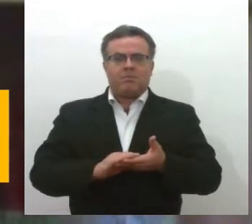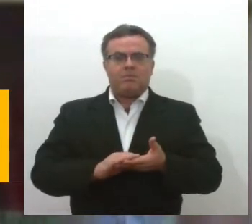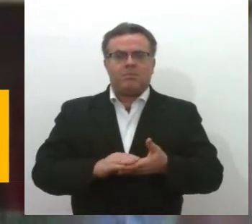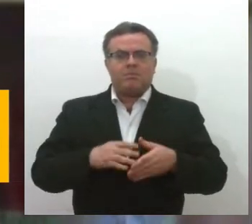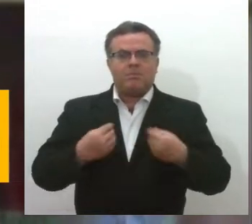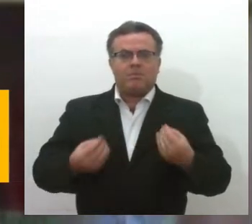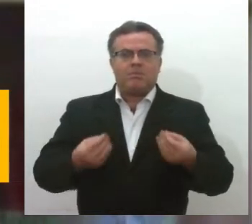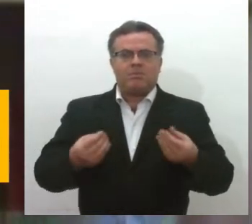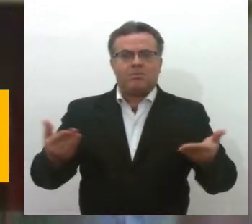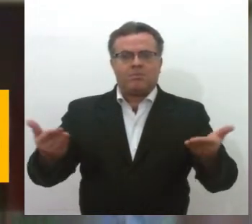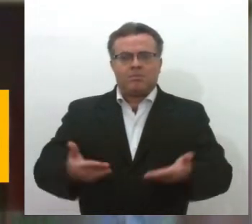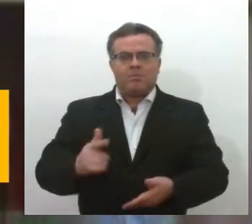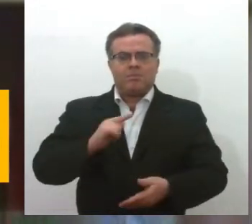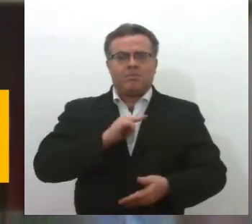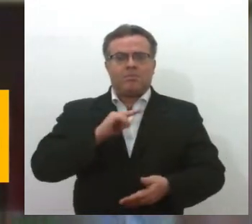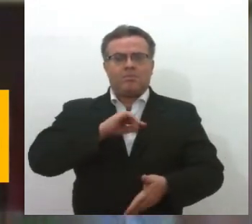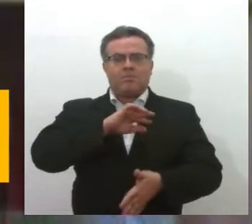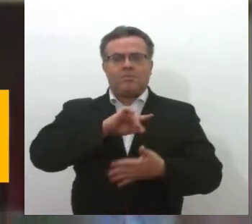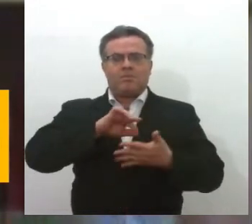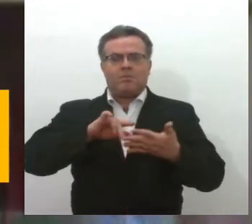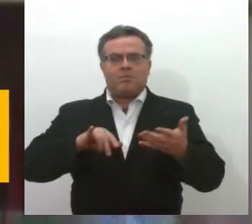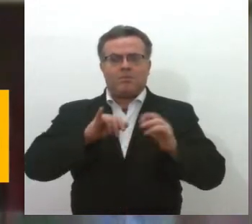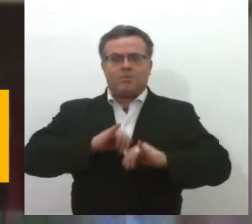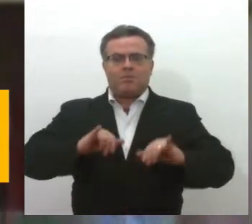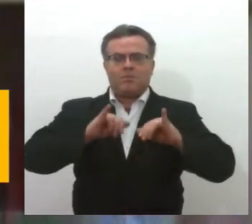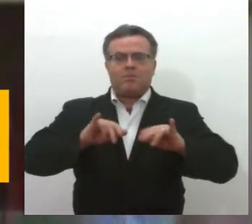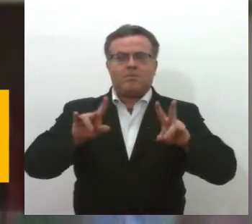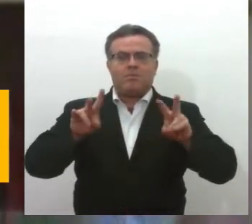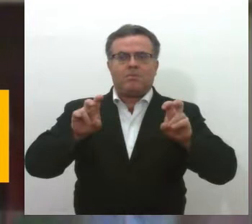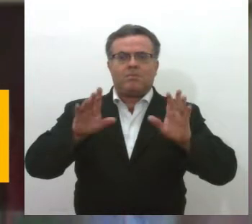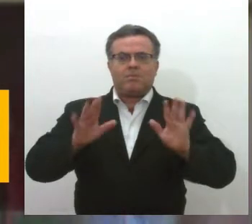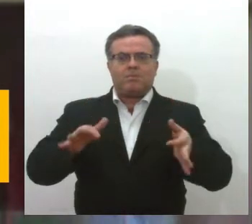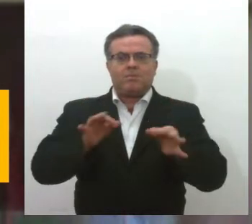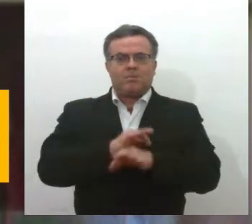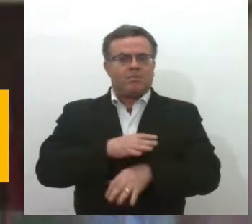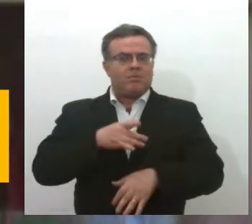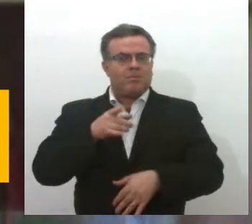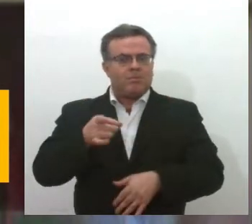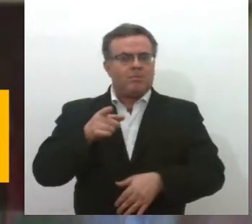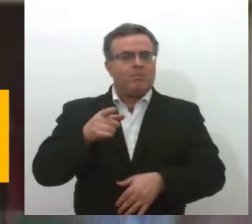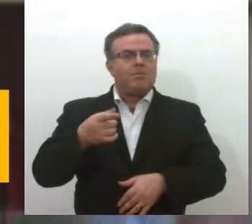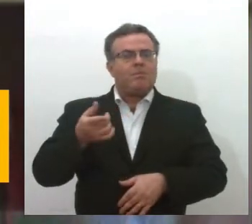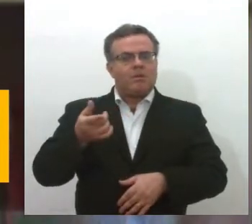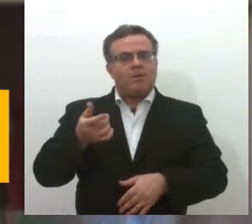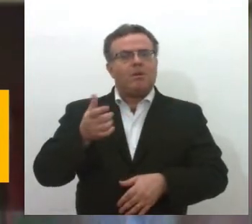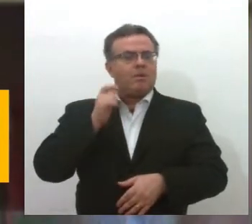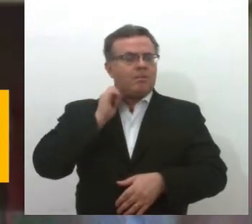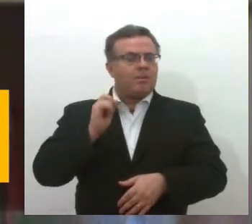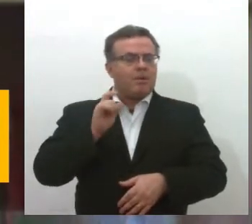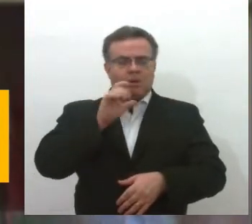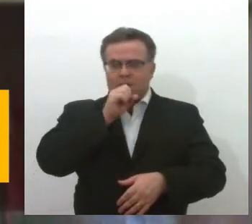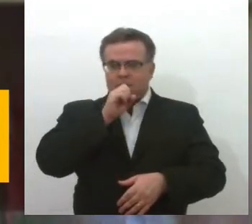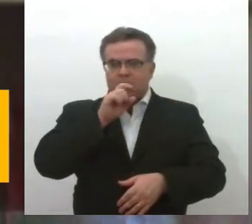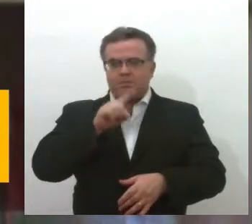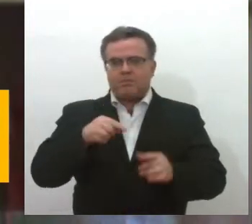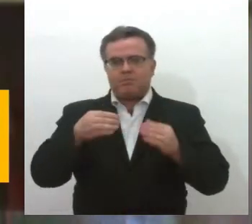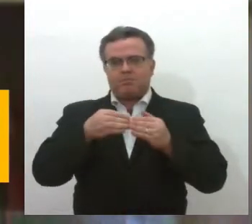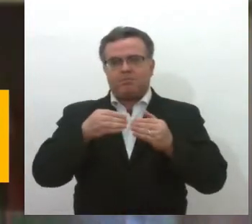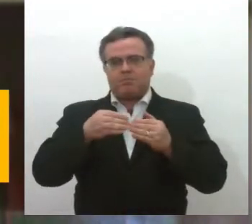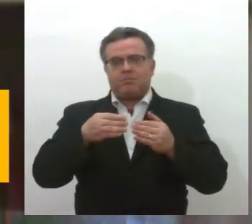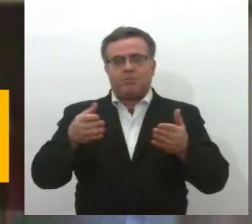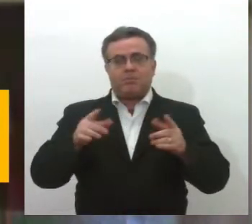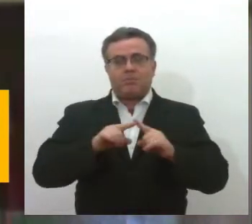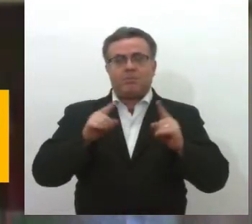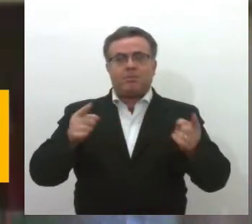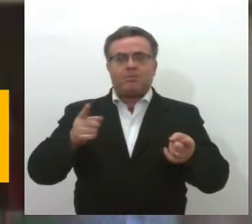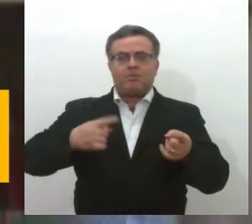Hoje nós temos várias campanhas temáticas, essa campanha do Abril Laranja é uma delas, mas a gente precisa inteirar toda a